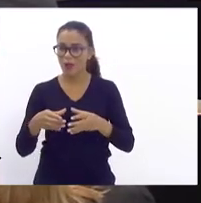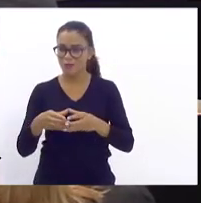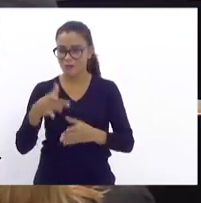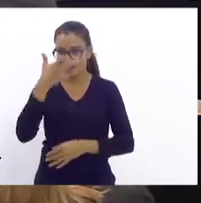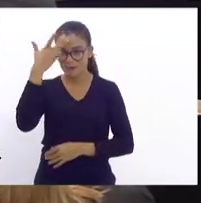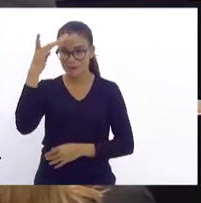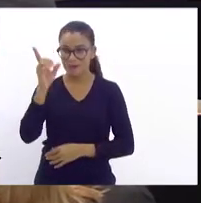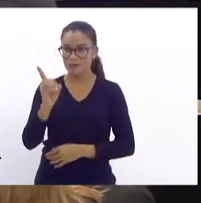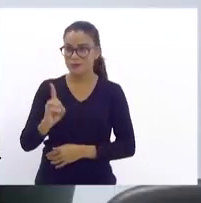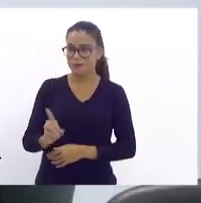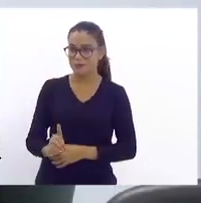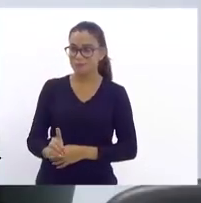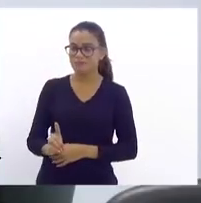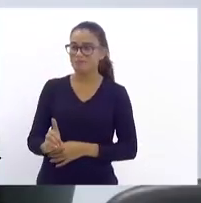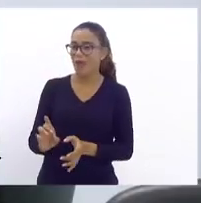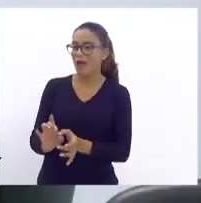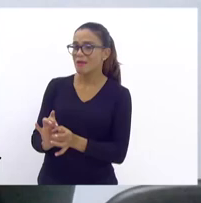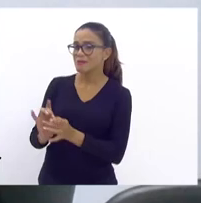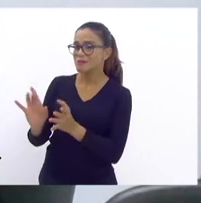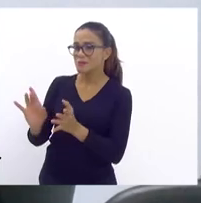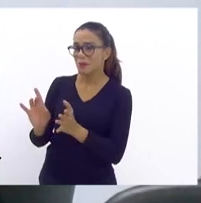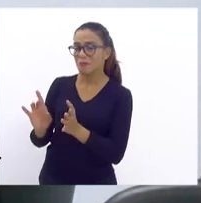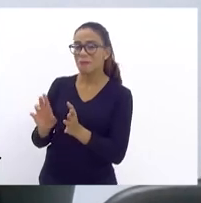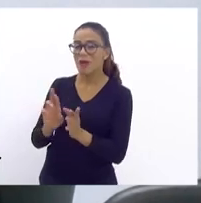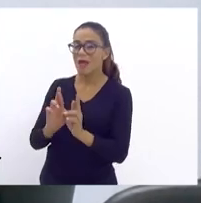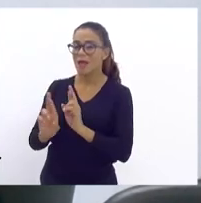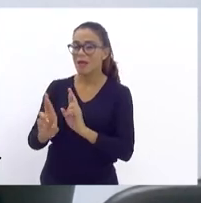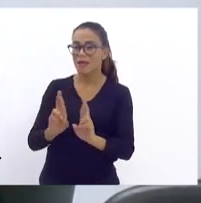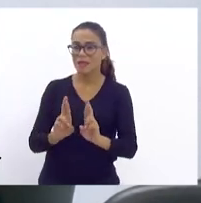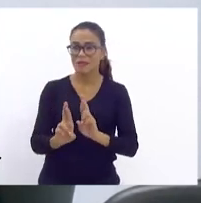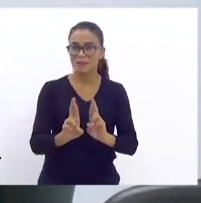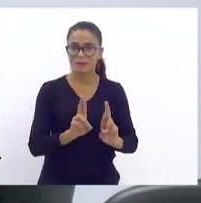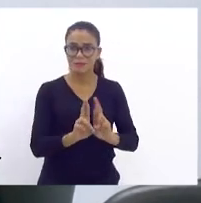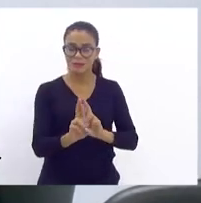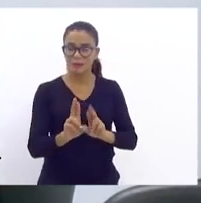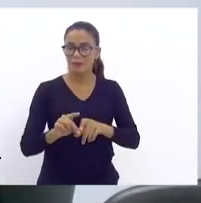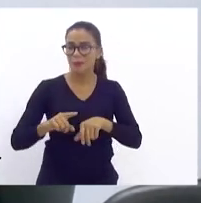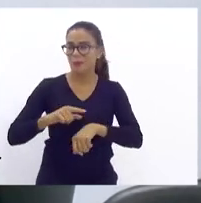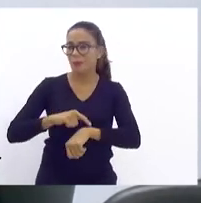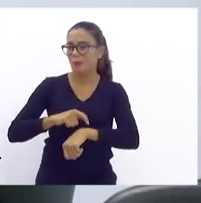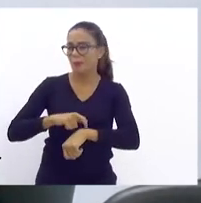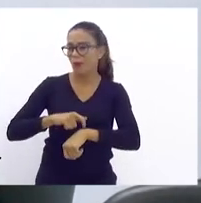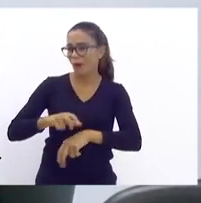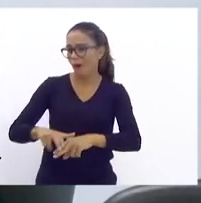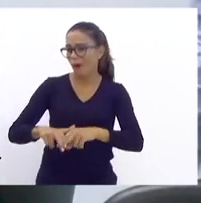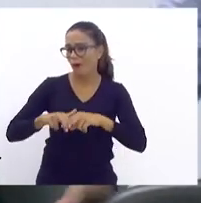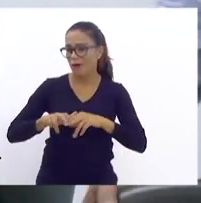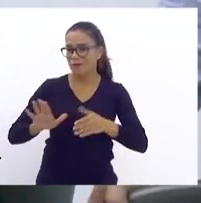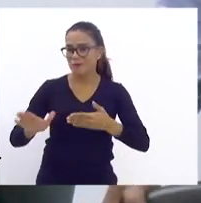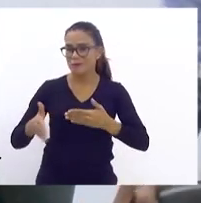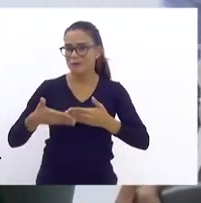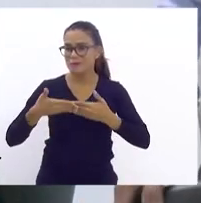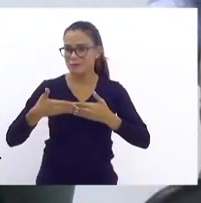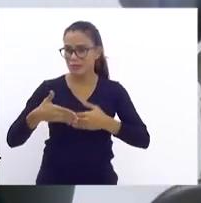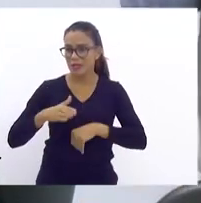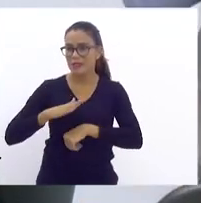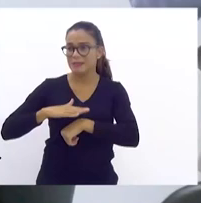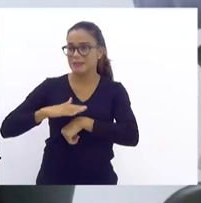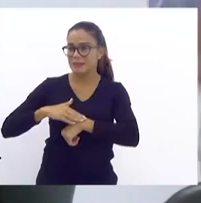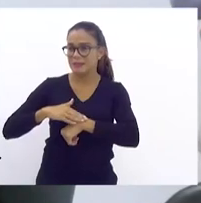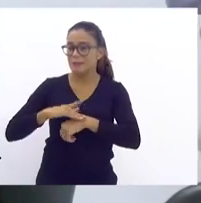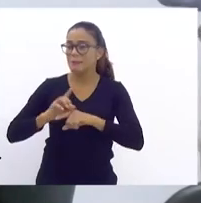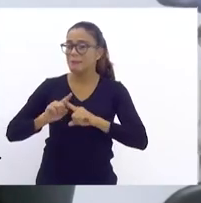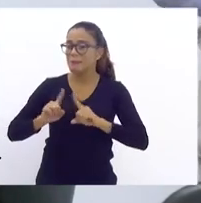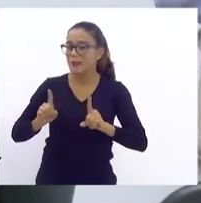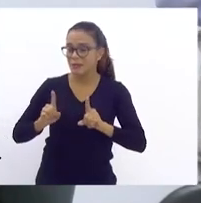com deficiência para responder todas as perguntas que nós recebemos pela adiantado da hora nós vamos encerrar este momento mas